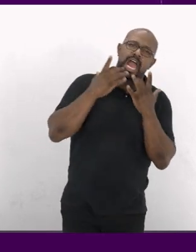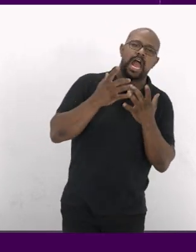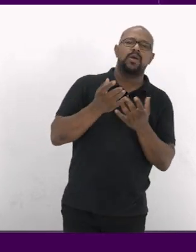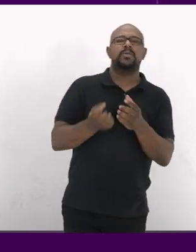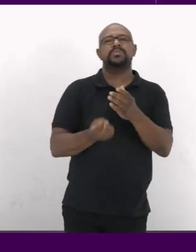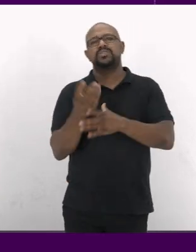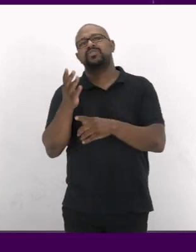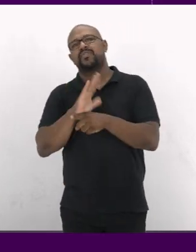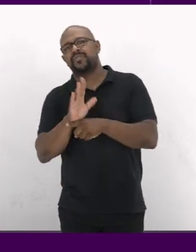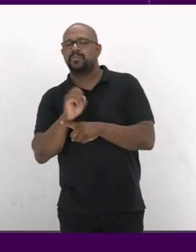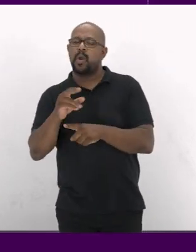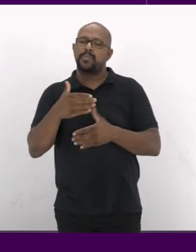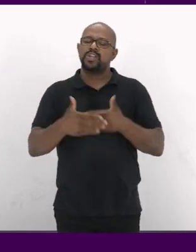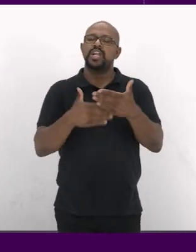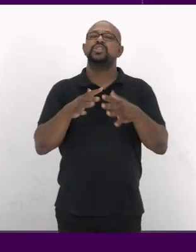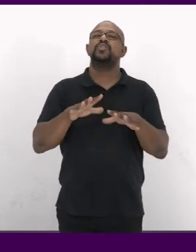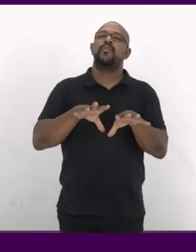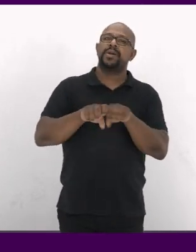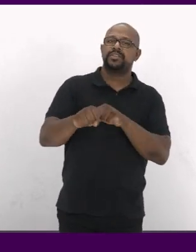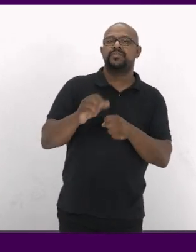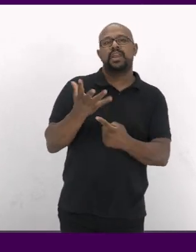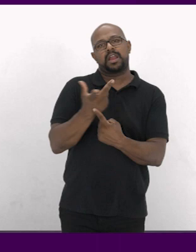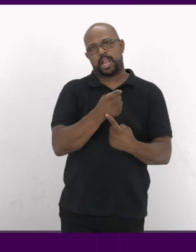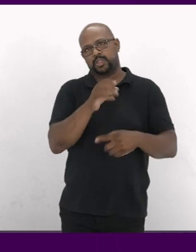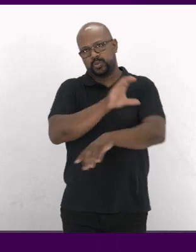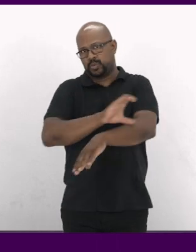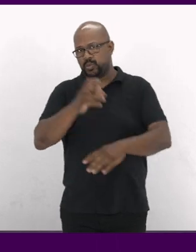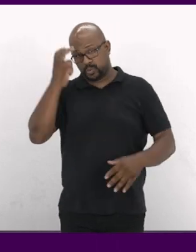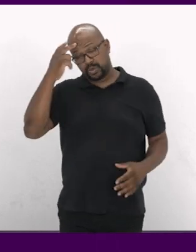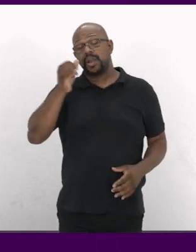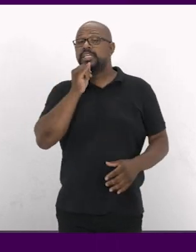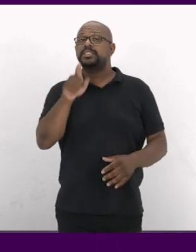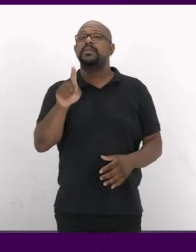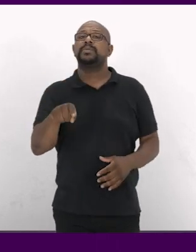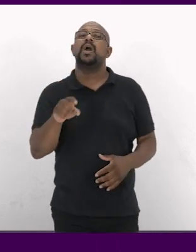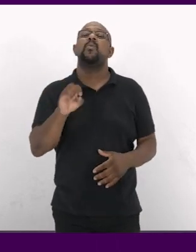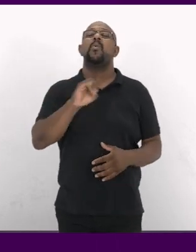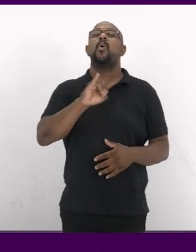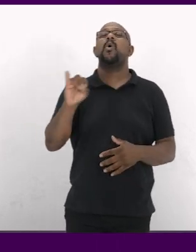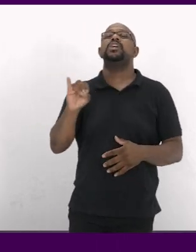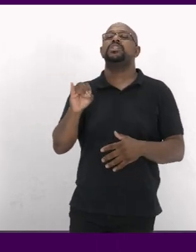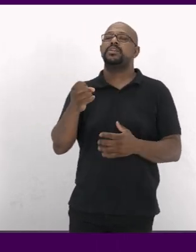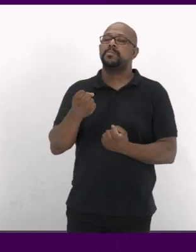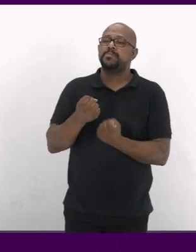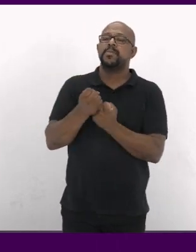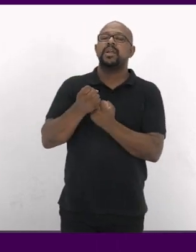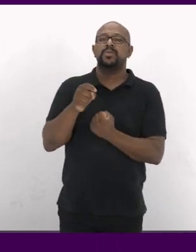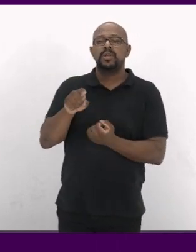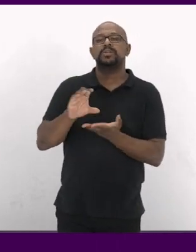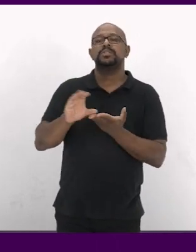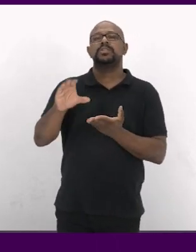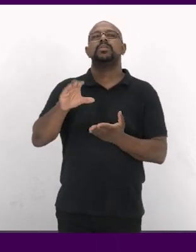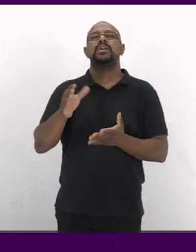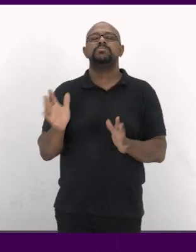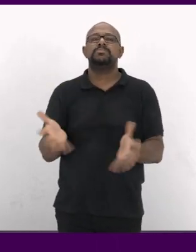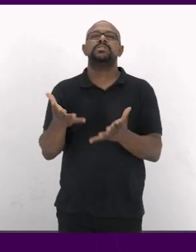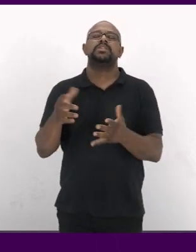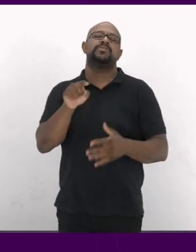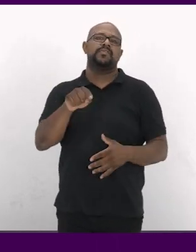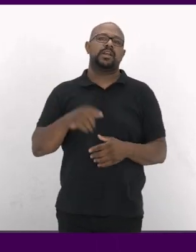espetáculos, produção de filmes ou processos formativos em arte e cultura. Um exemplo é o Programa Oi de Patrocínios Culturais